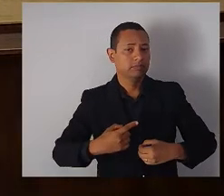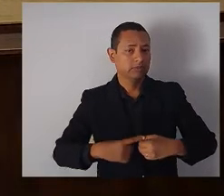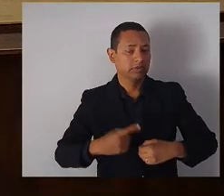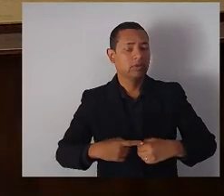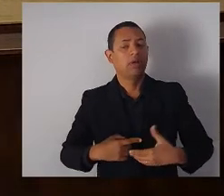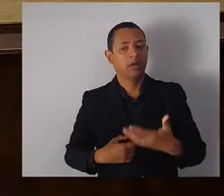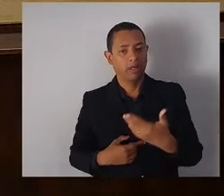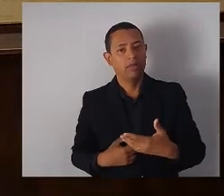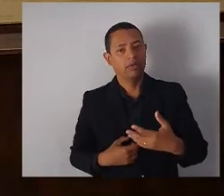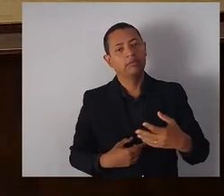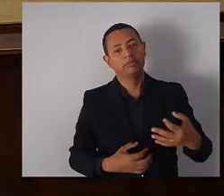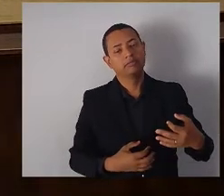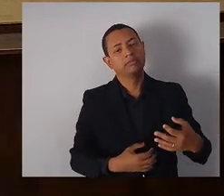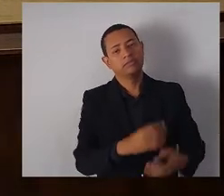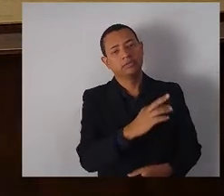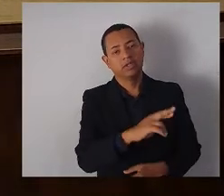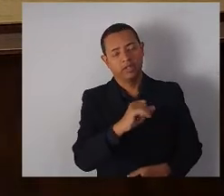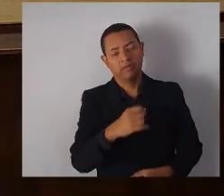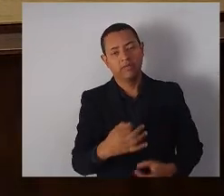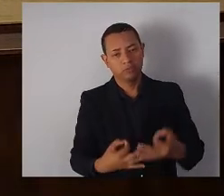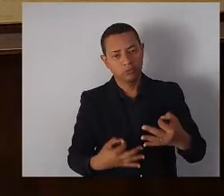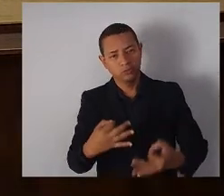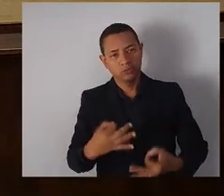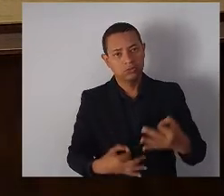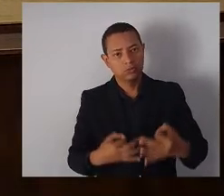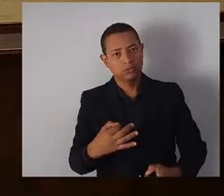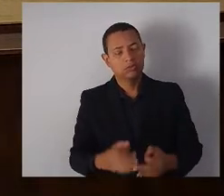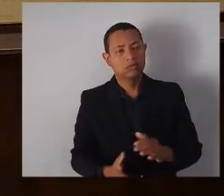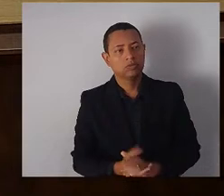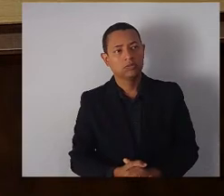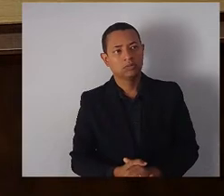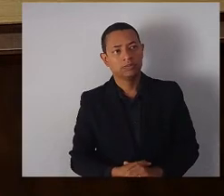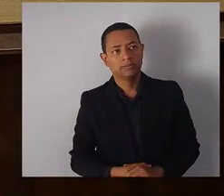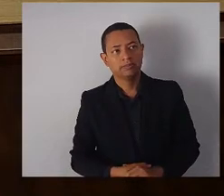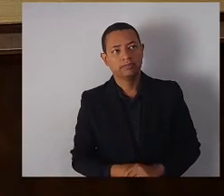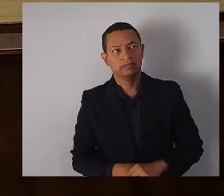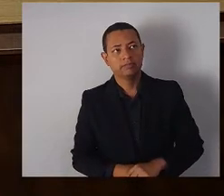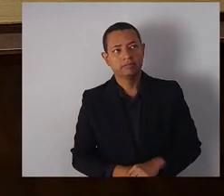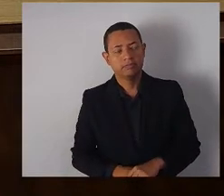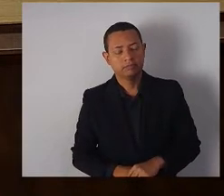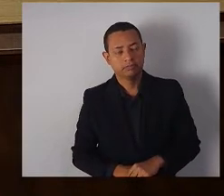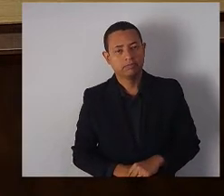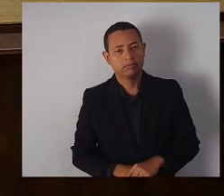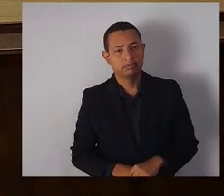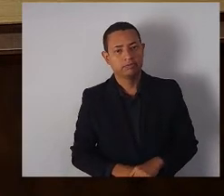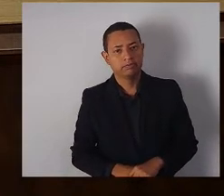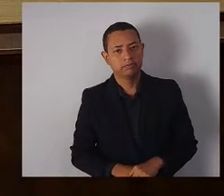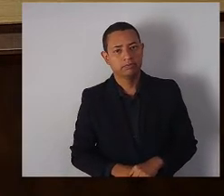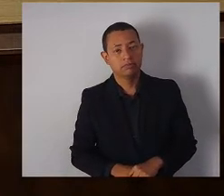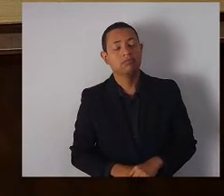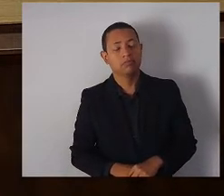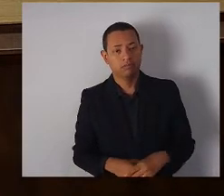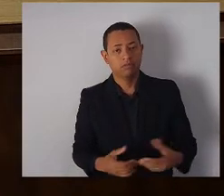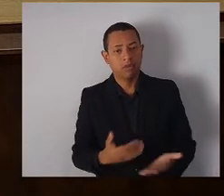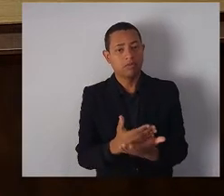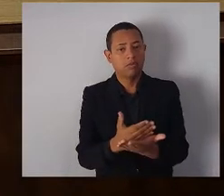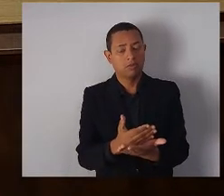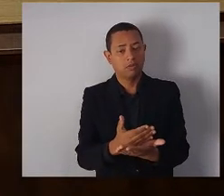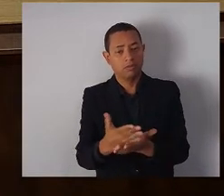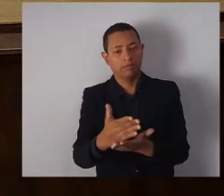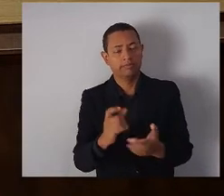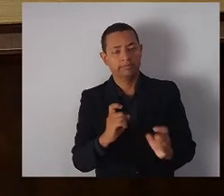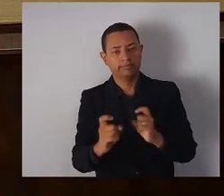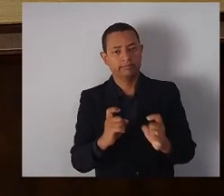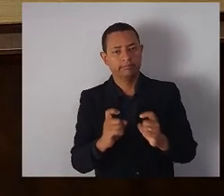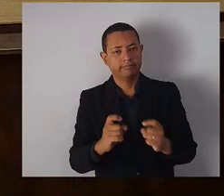E das decisões do TRE, cabe recurso para o TSE em Brasília. Vamos começar a nossa sessão. A